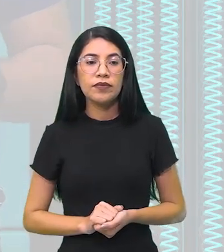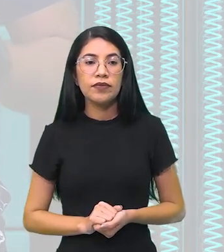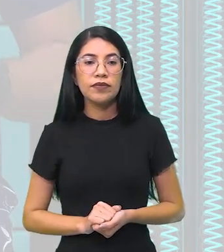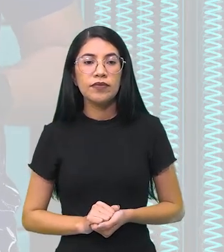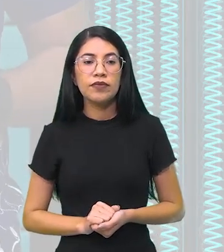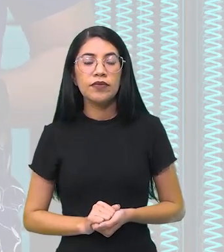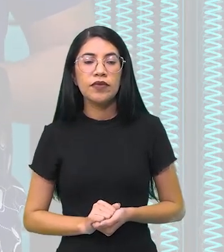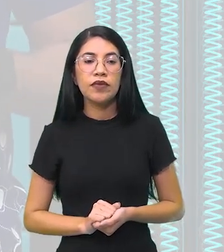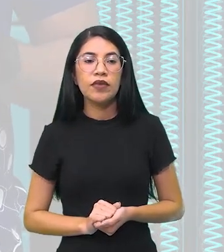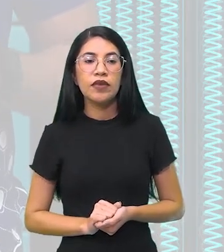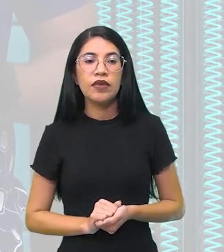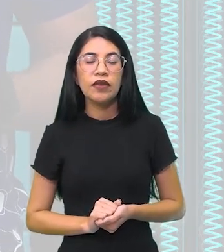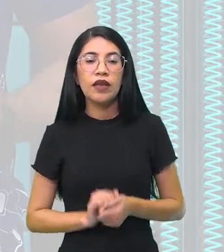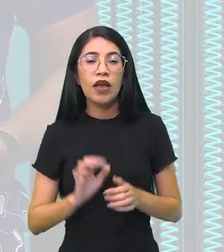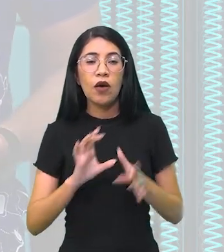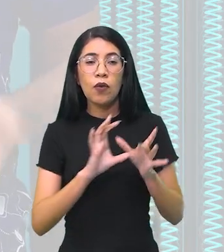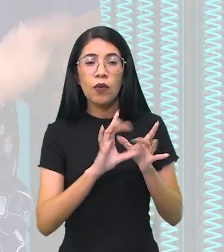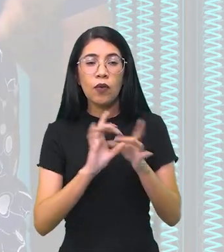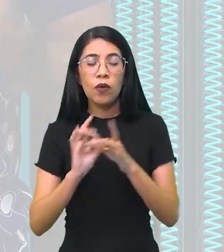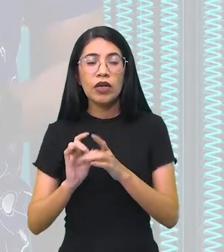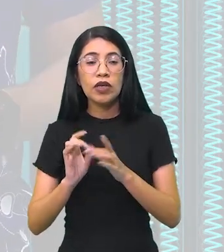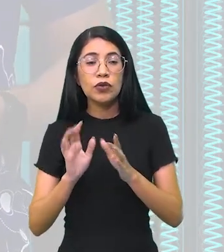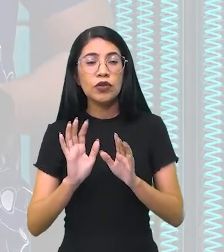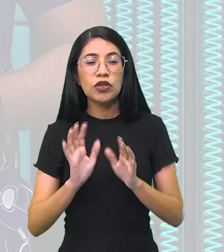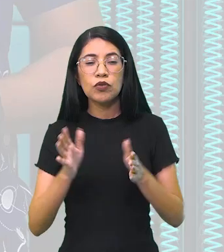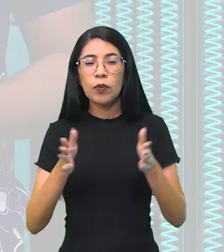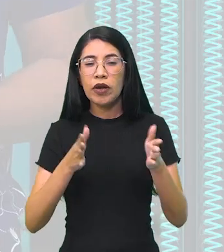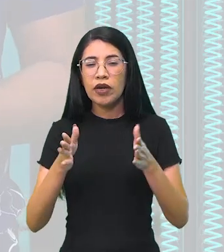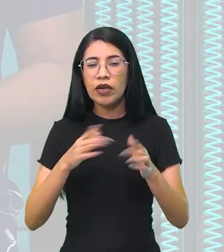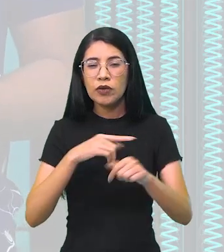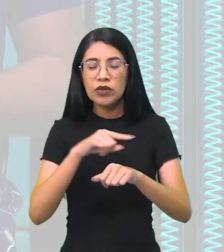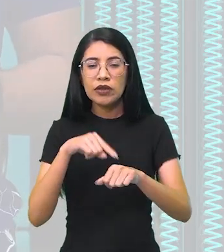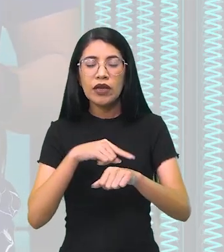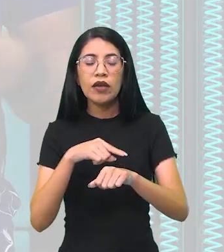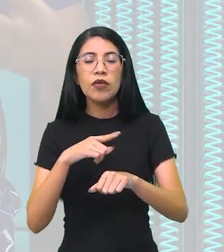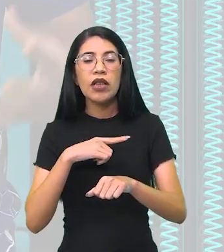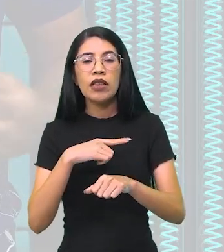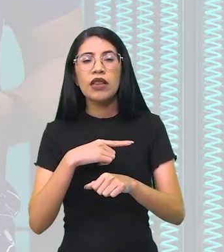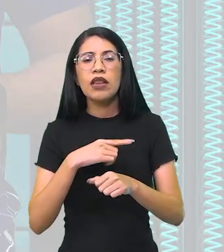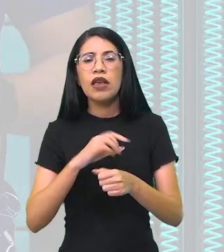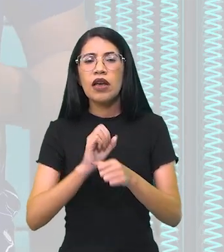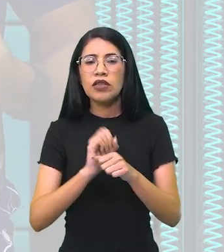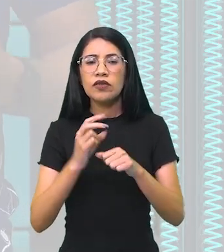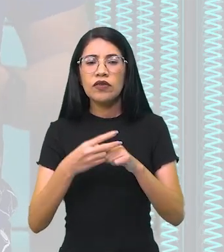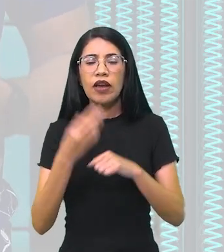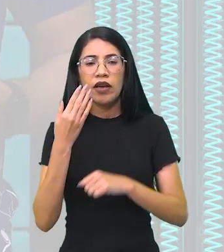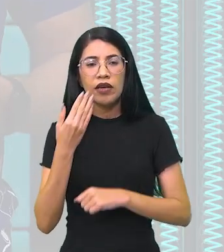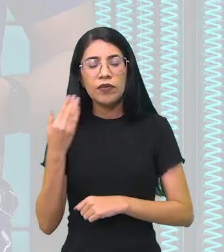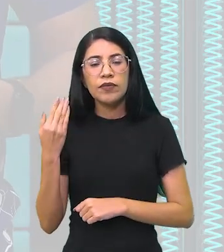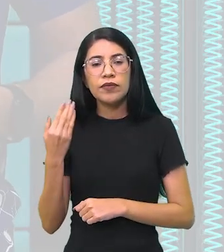Muito bem, ó. Circunstância de tempo. Aí eu tenho advérbios, né? Quais são os mais comuns? Ontem,